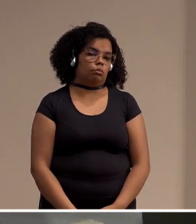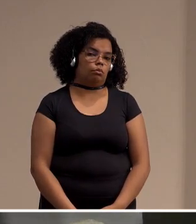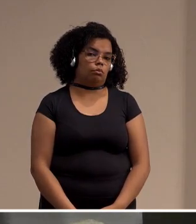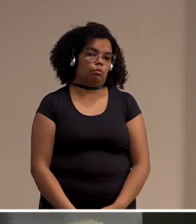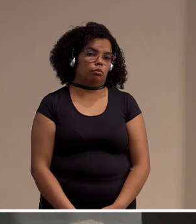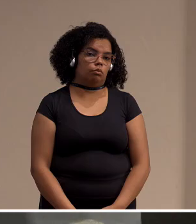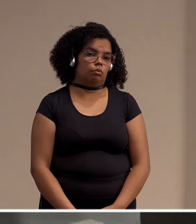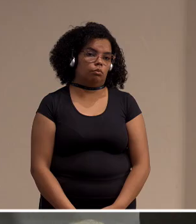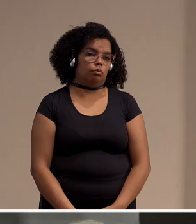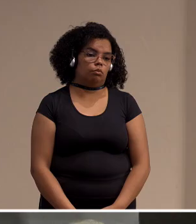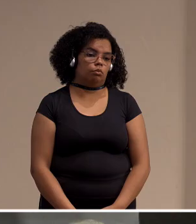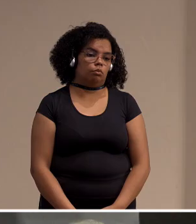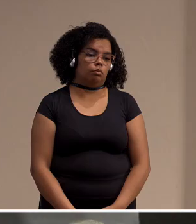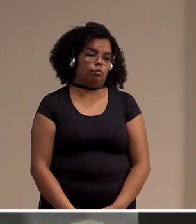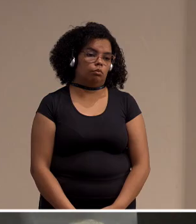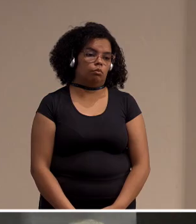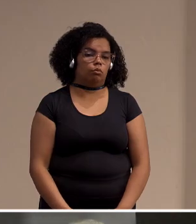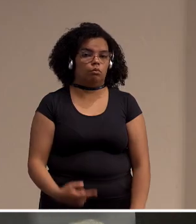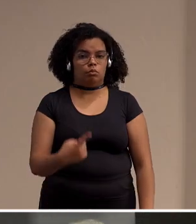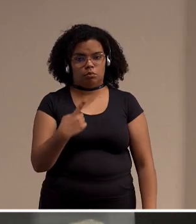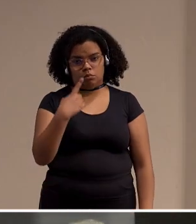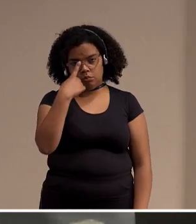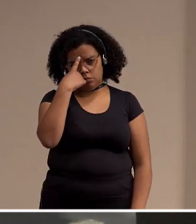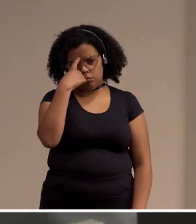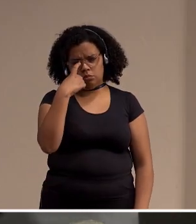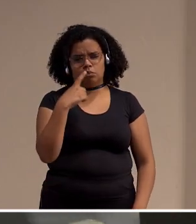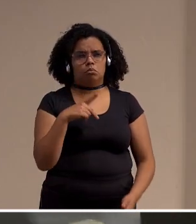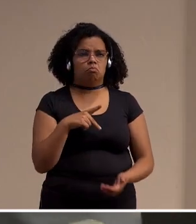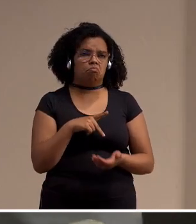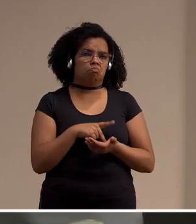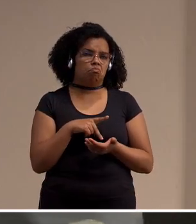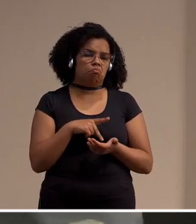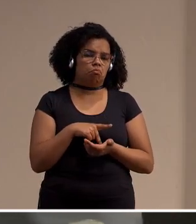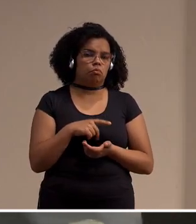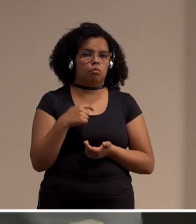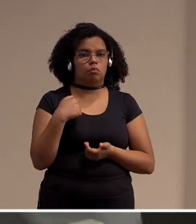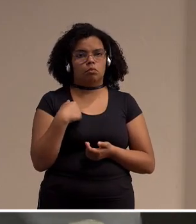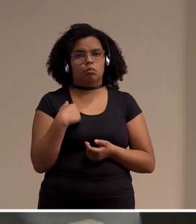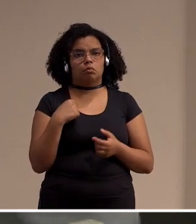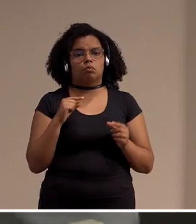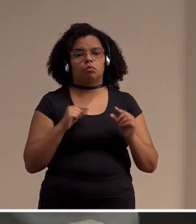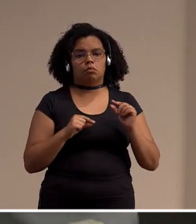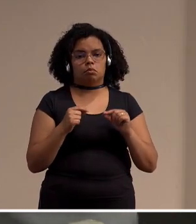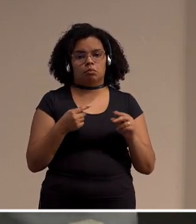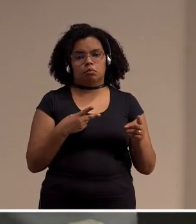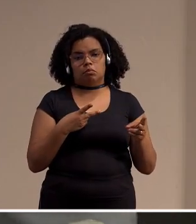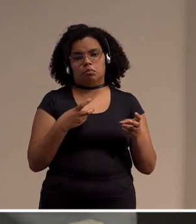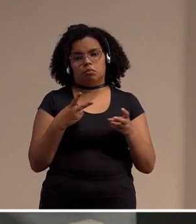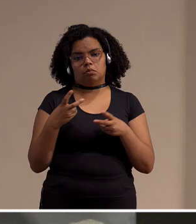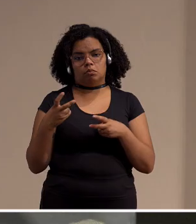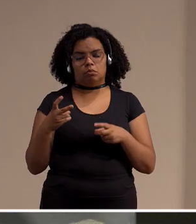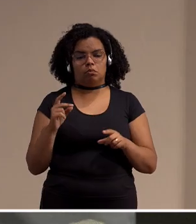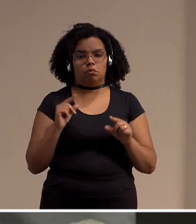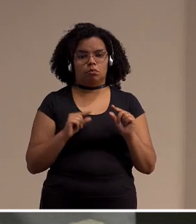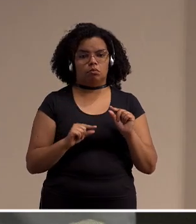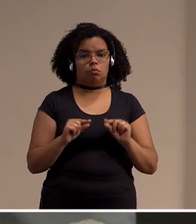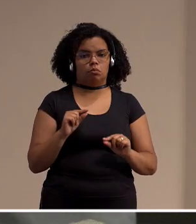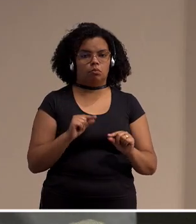a noção de realismo, sim, eu acho. O que eu venho percebendo assim é que